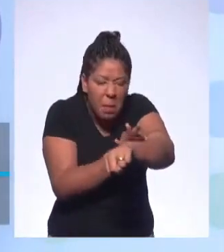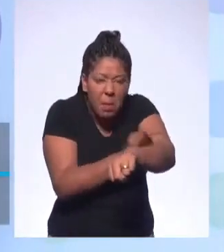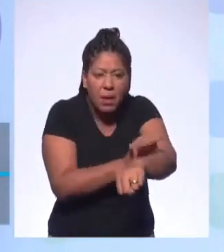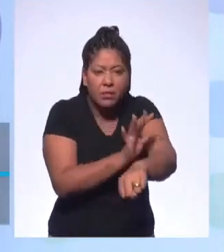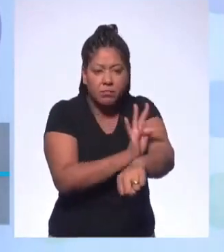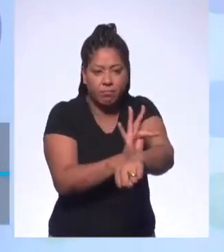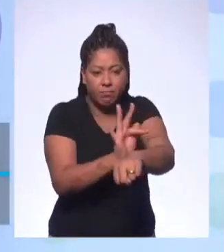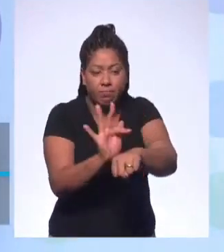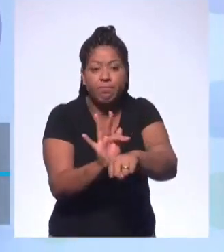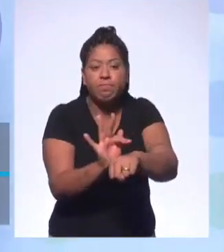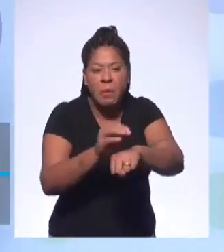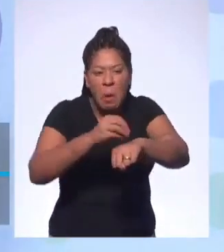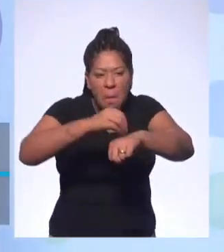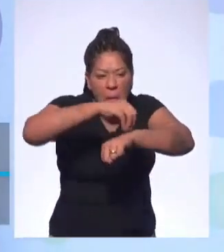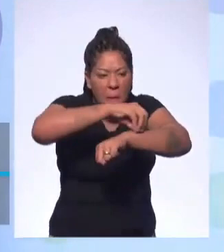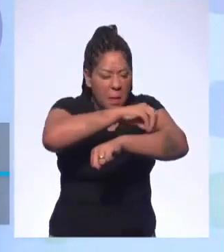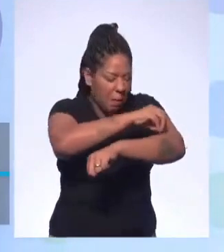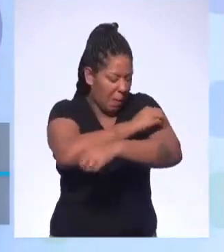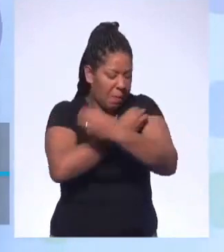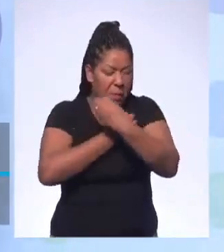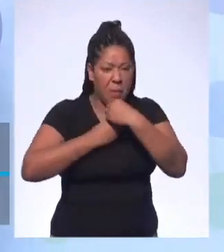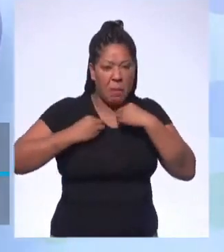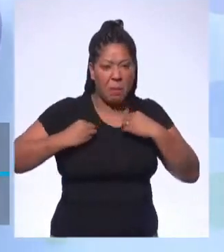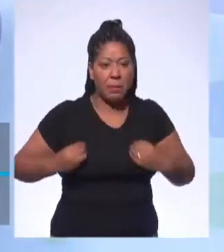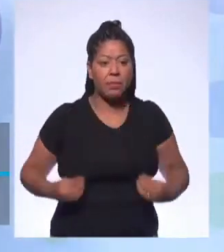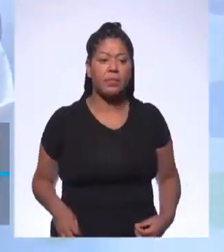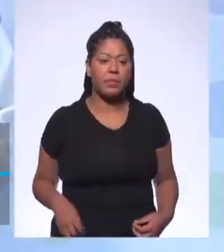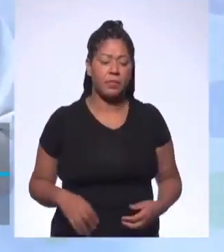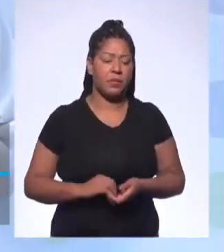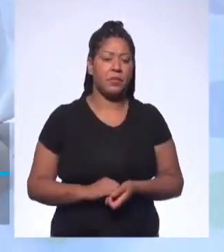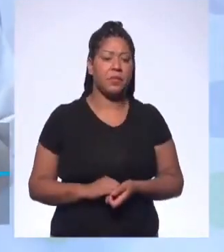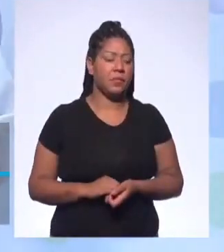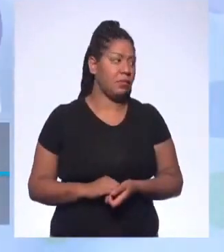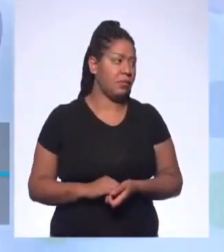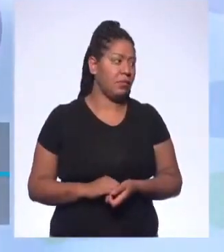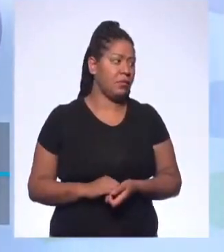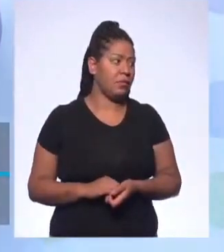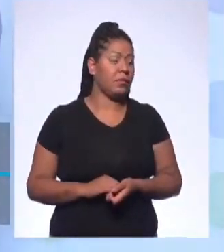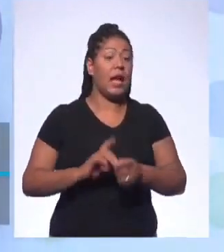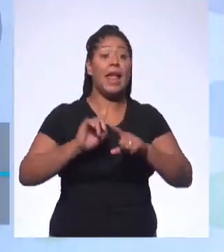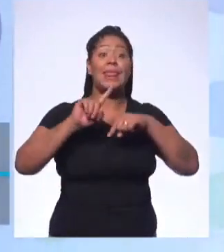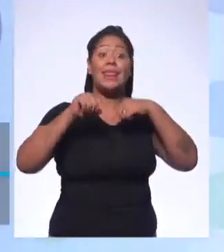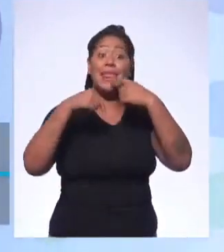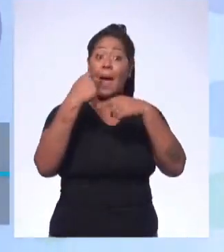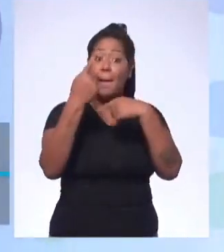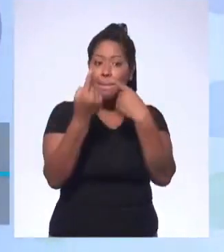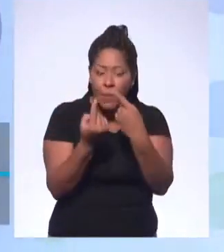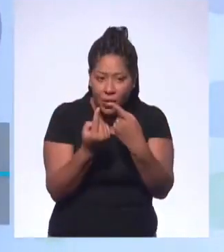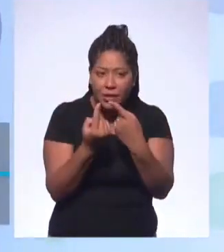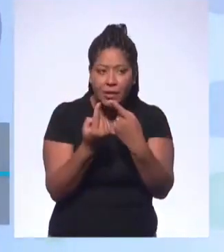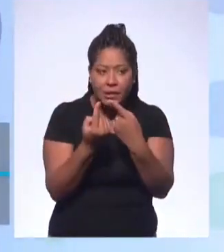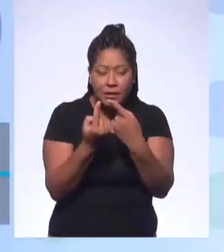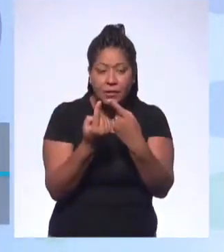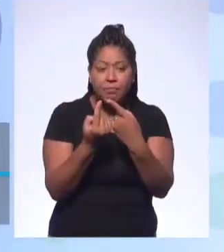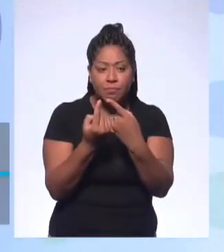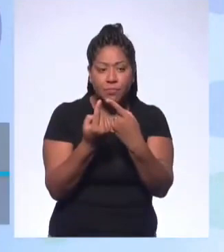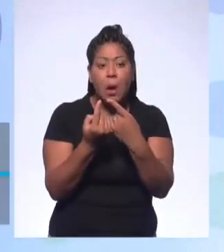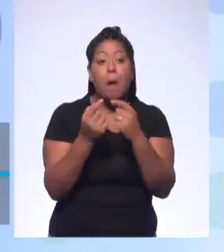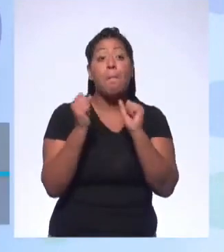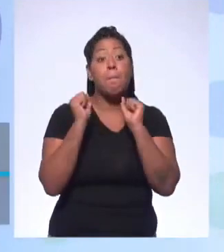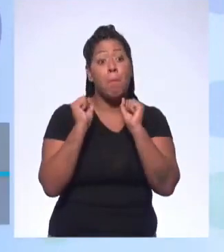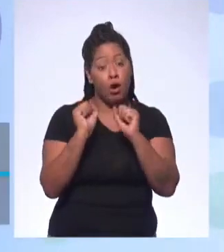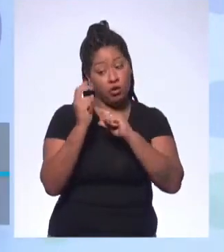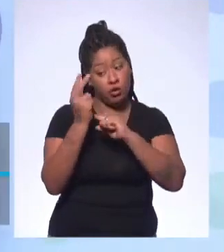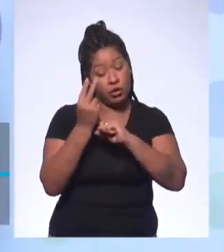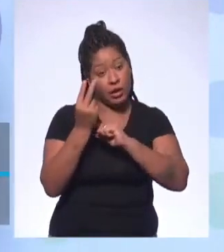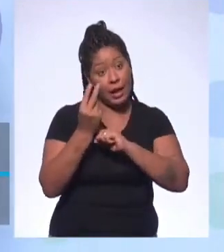de pipoquinha no corpo, etc. e tal. Até essa fase, a sífilis é tratável. Se a pessoa